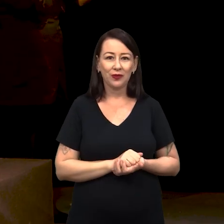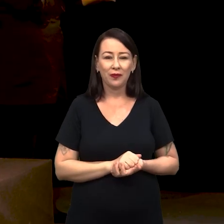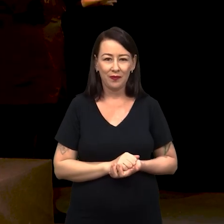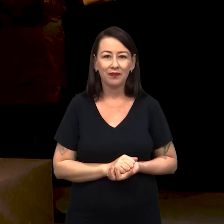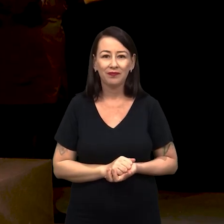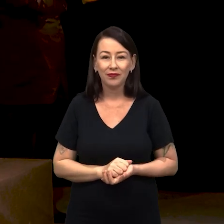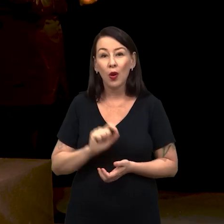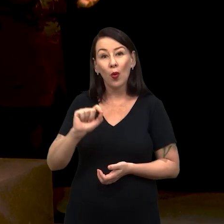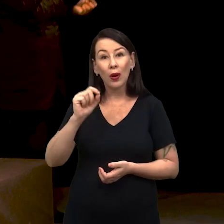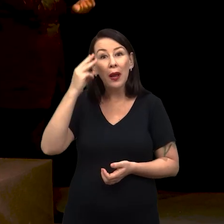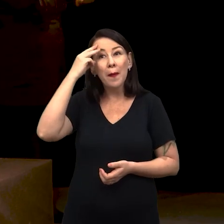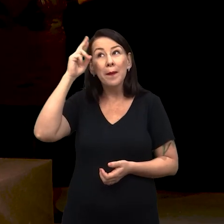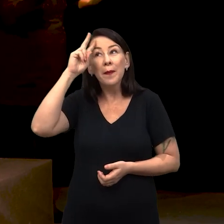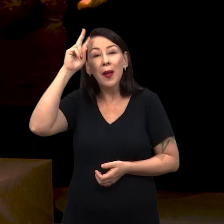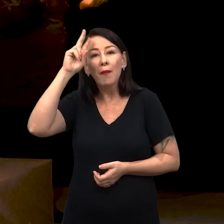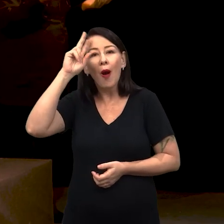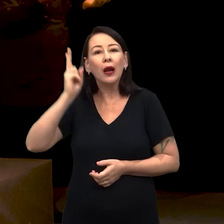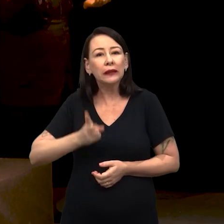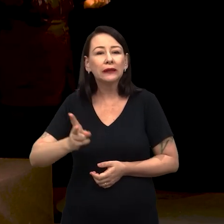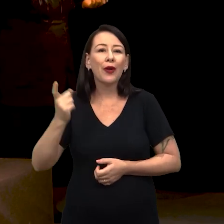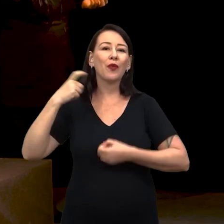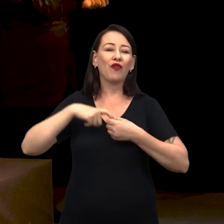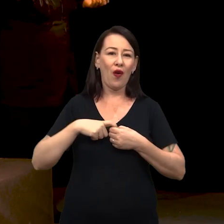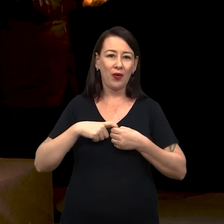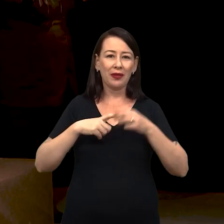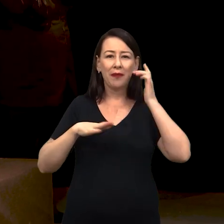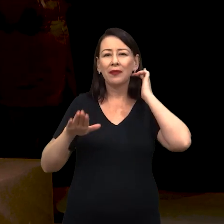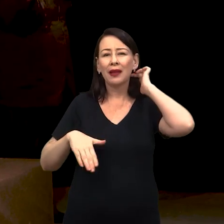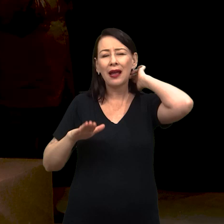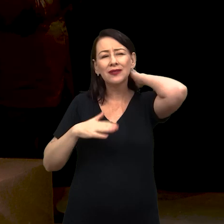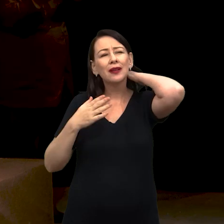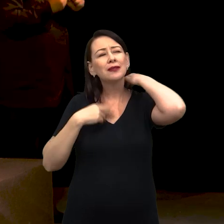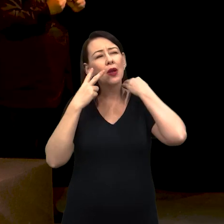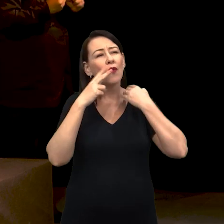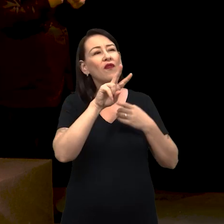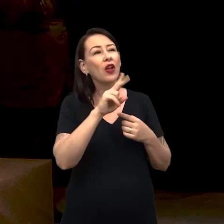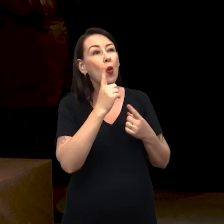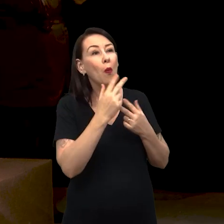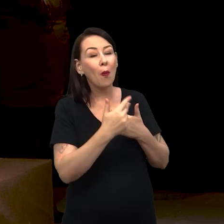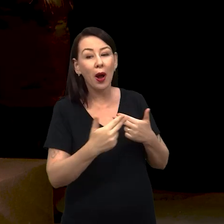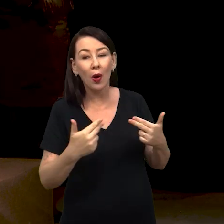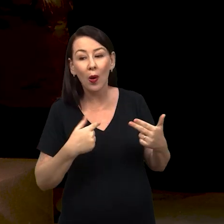Então, essa memória vem vindo a partir do momento em que a gente... Às vezes a gente vê um gesto,